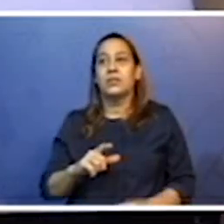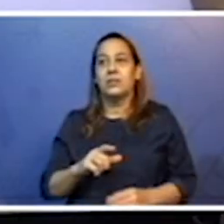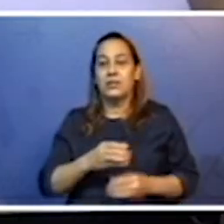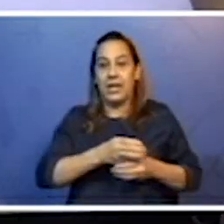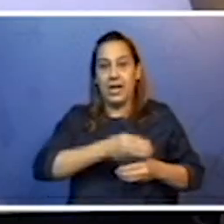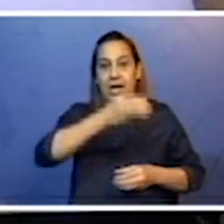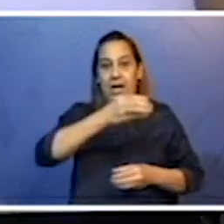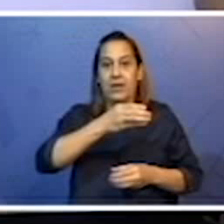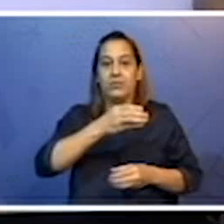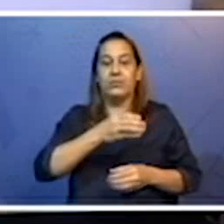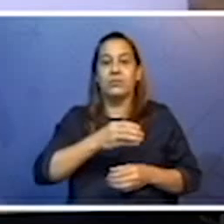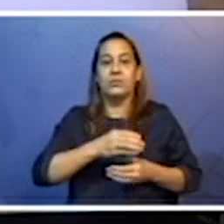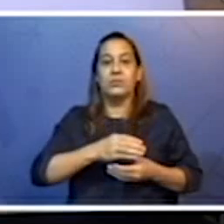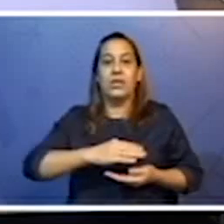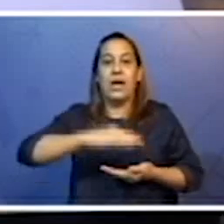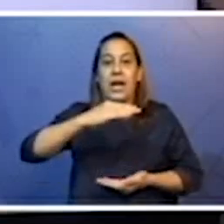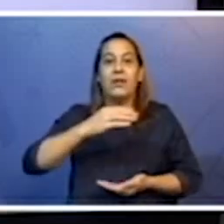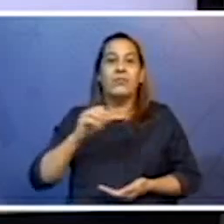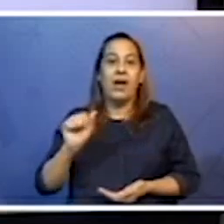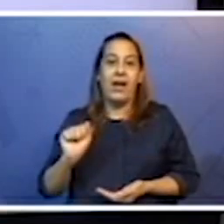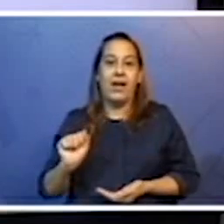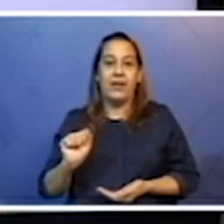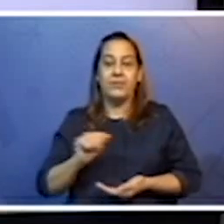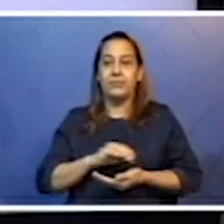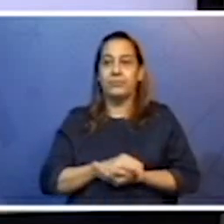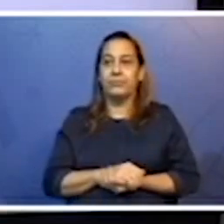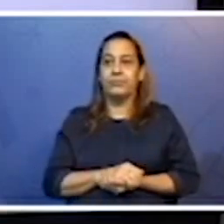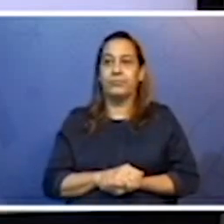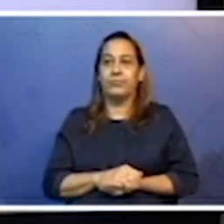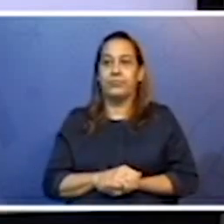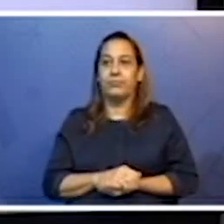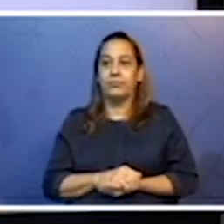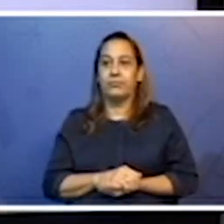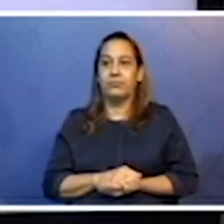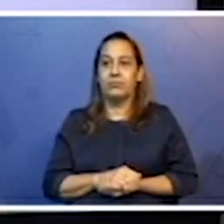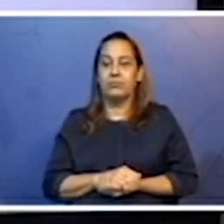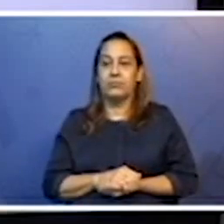A. Acabamos de fazer.